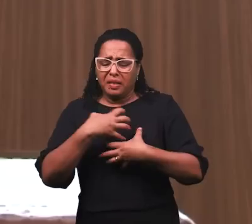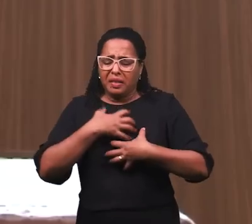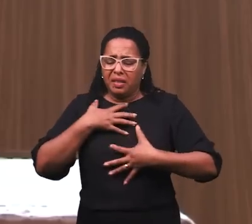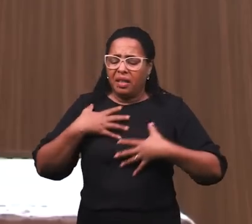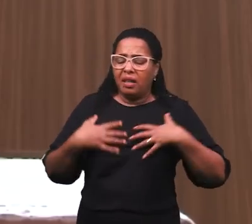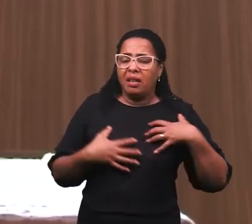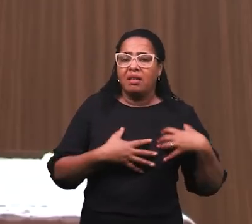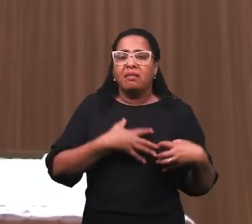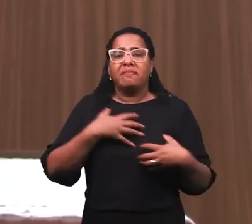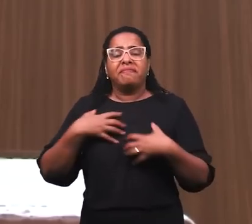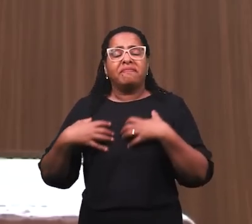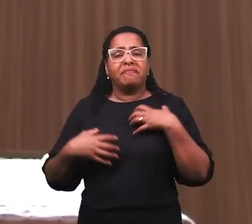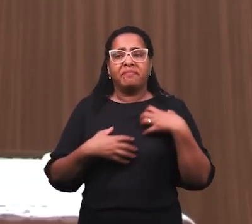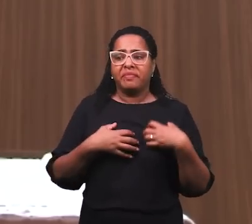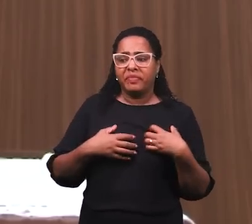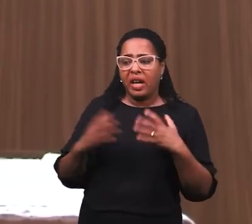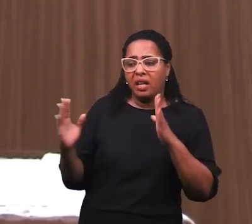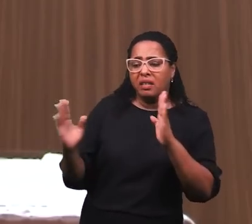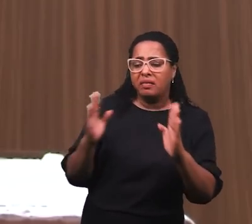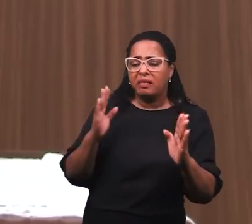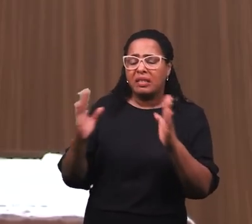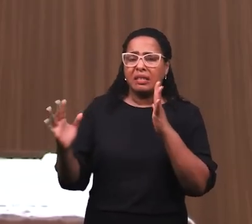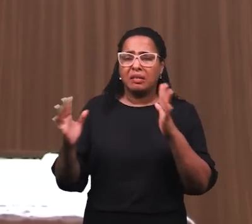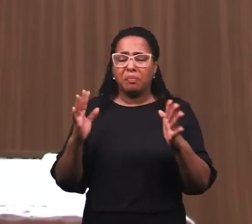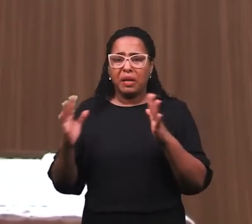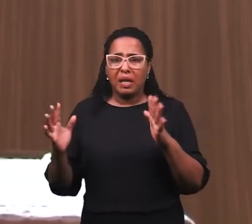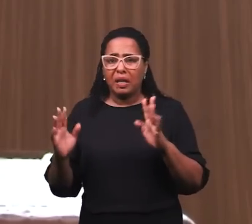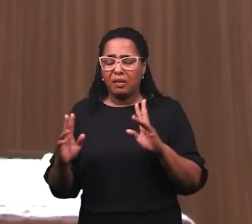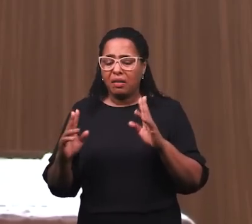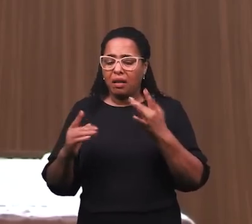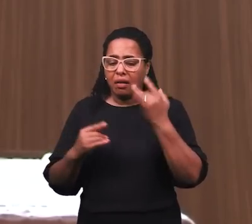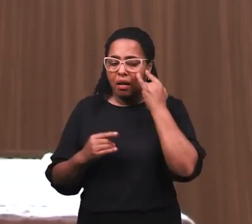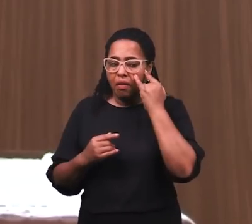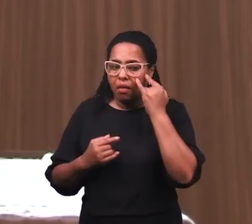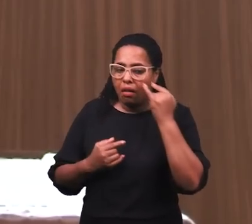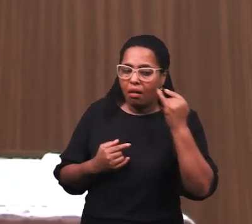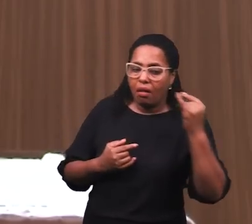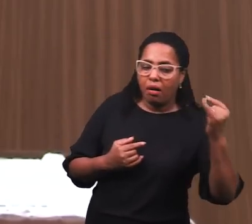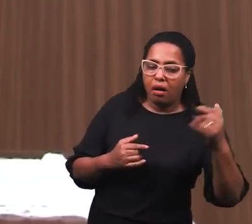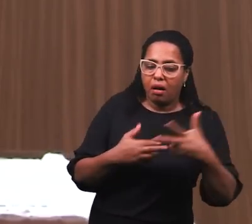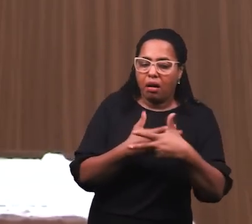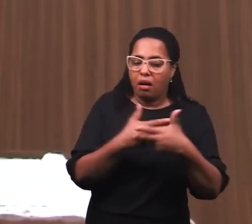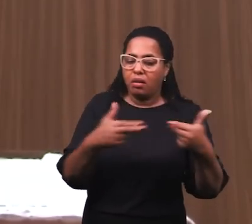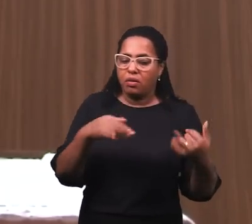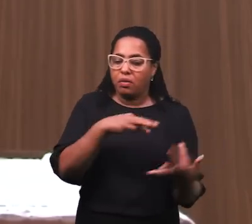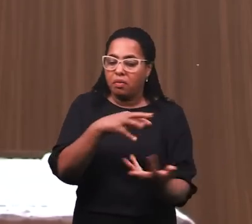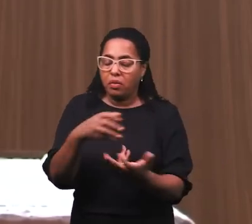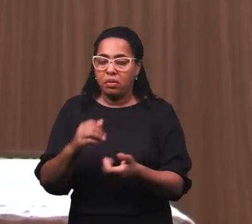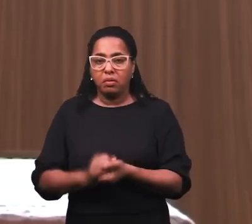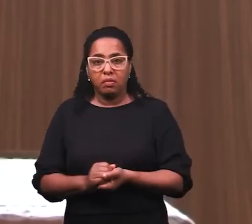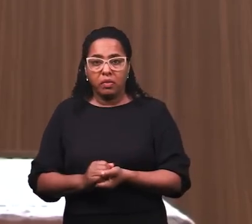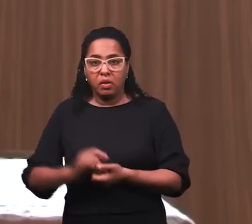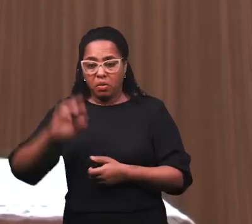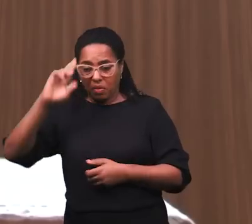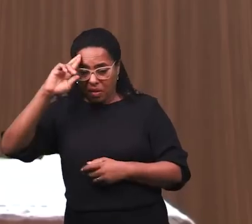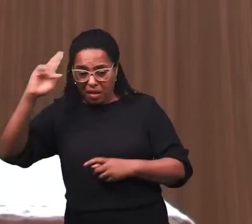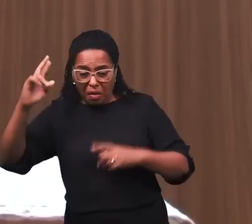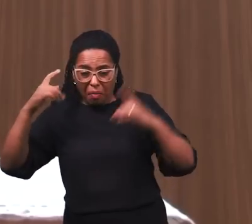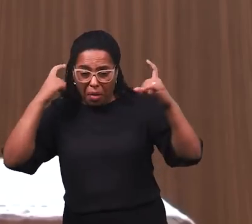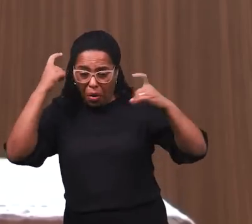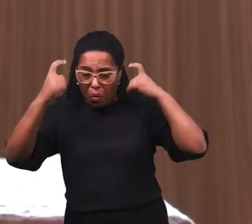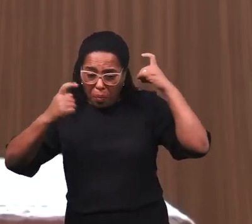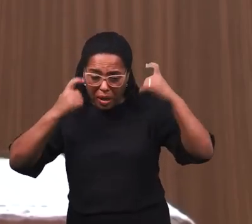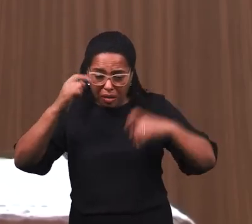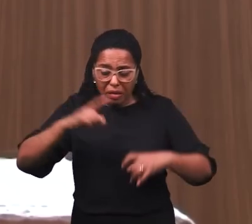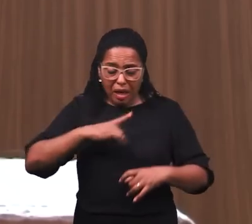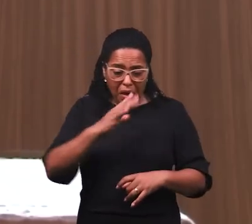A tendência nessa hora é uma completa absorção do homem pelas coisas dessa vida. Há uma grande preocupação em muitos corações,